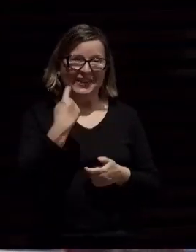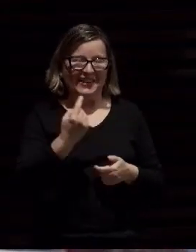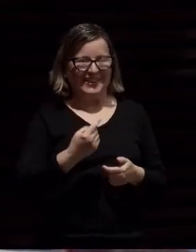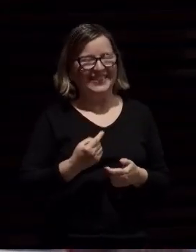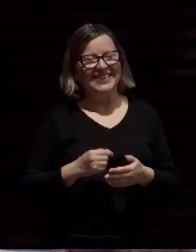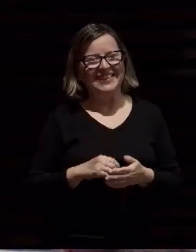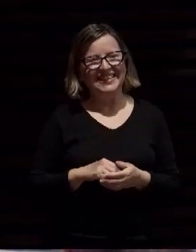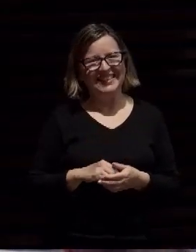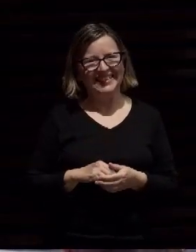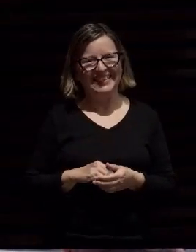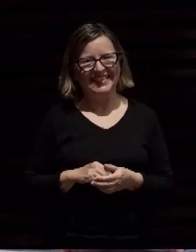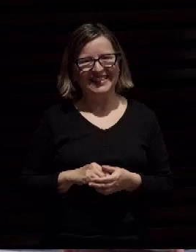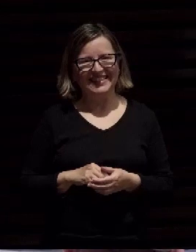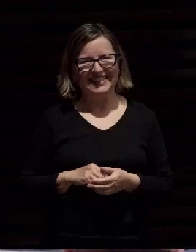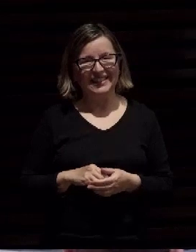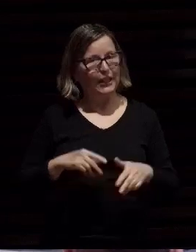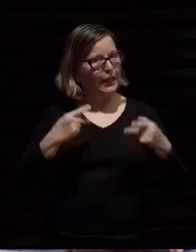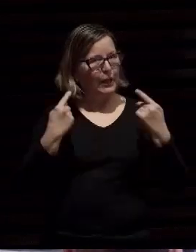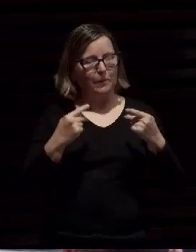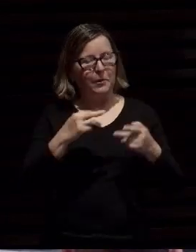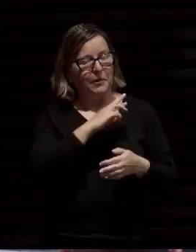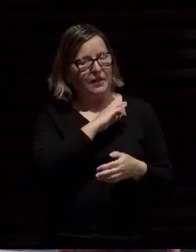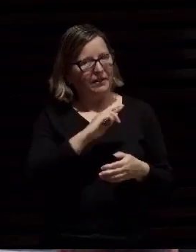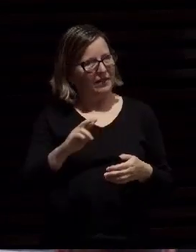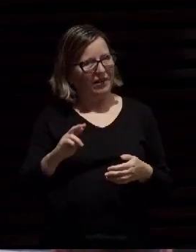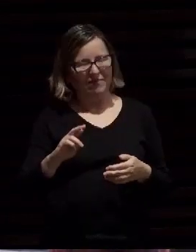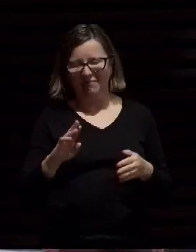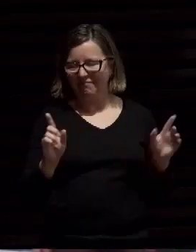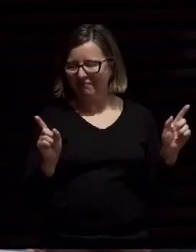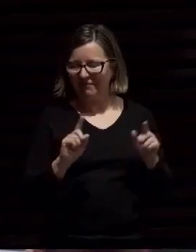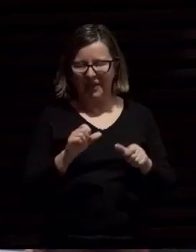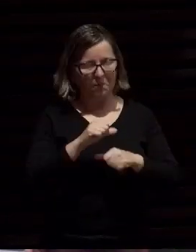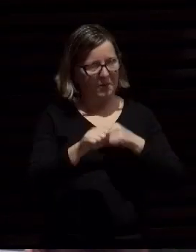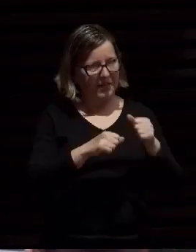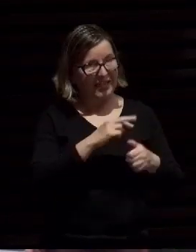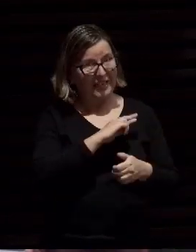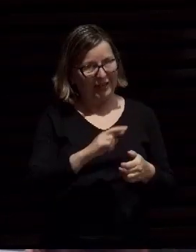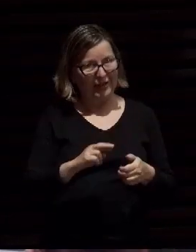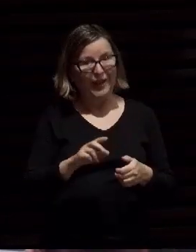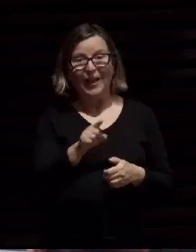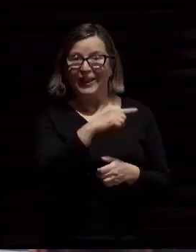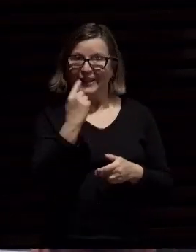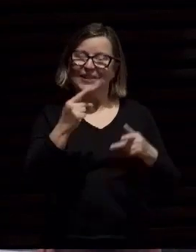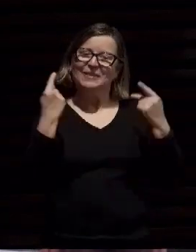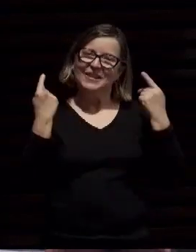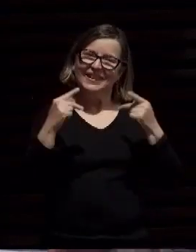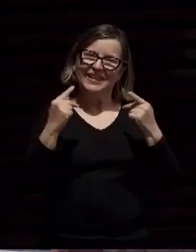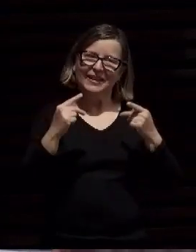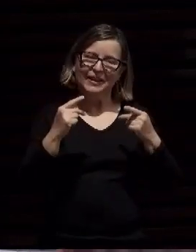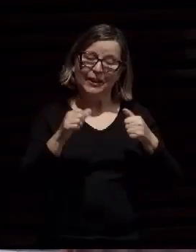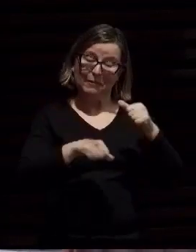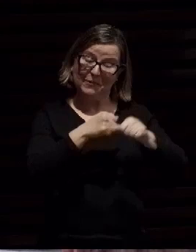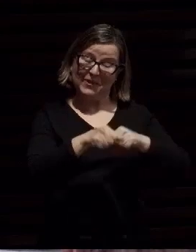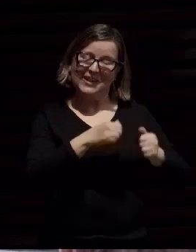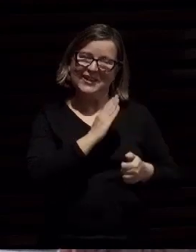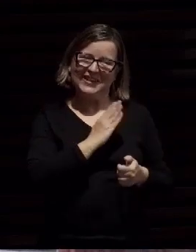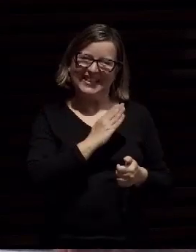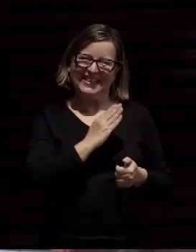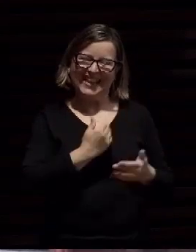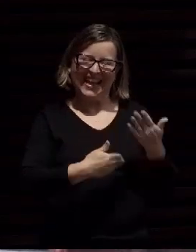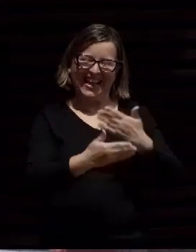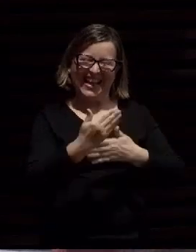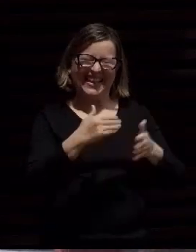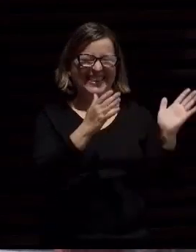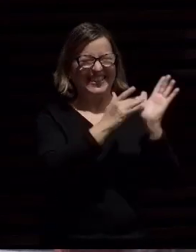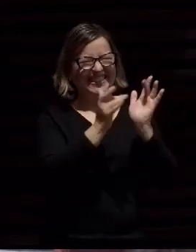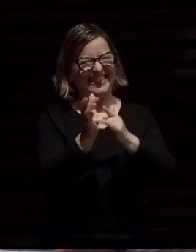Nós não pregamos religião, nem mudança de religião. Nós pregamos mudança de coração por meio de Jesus